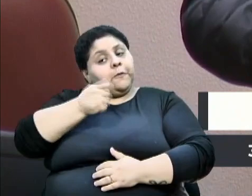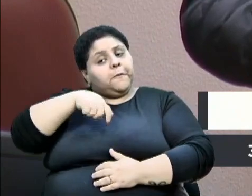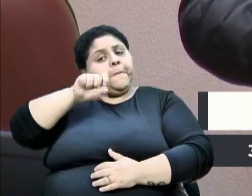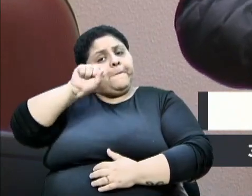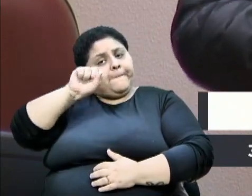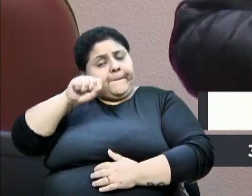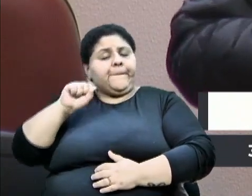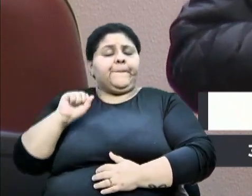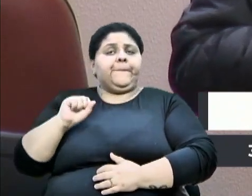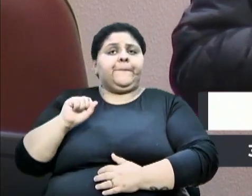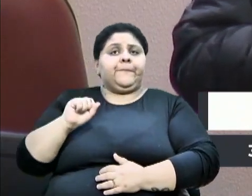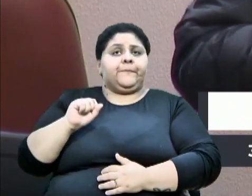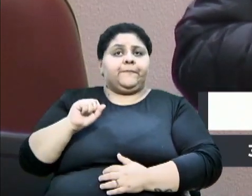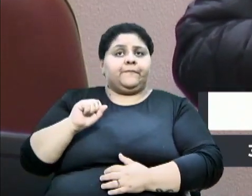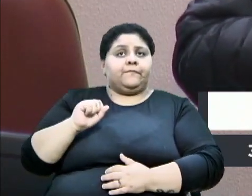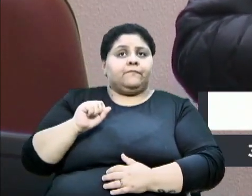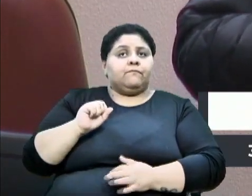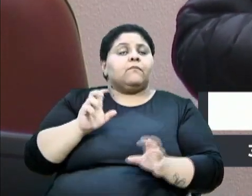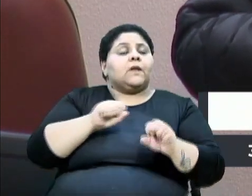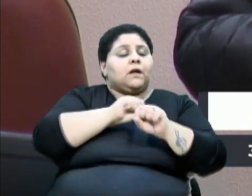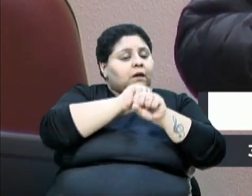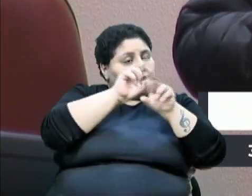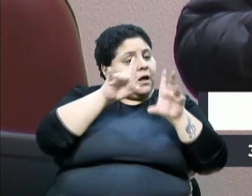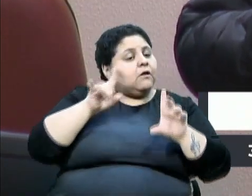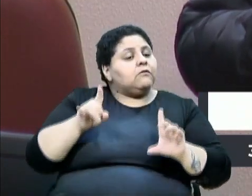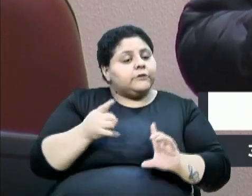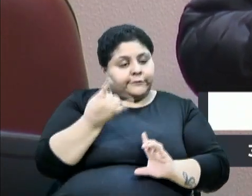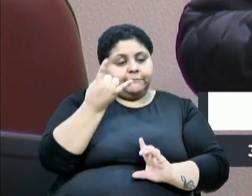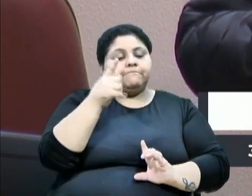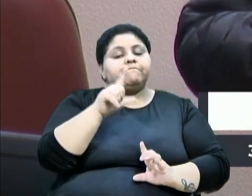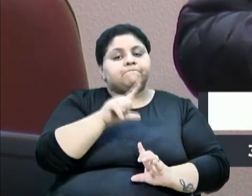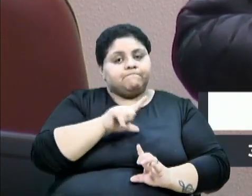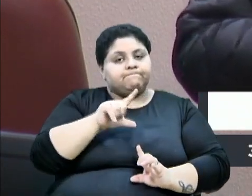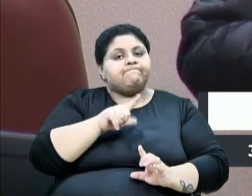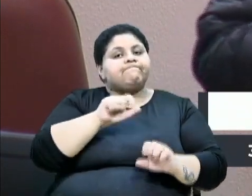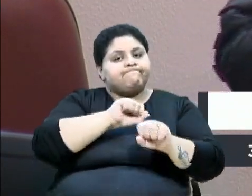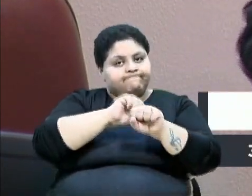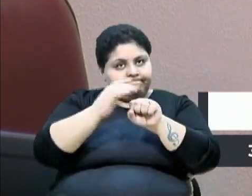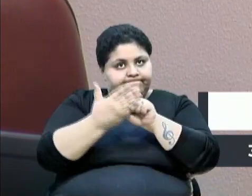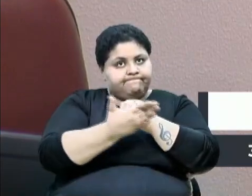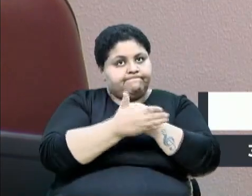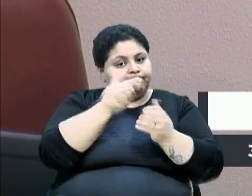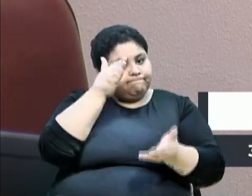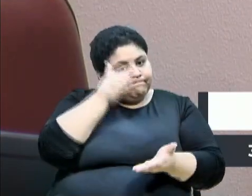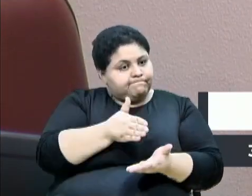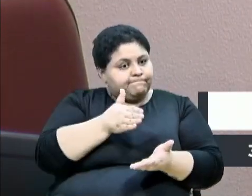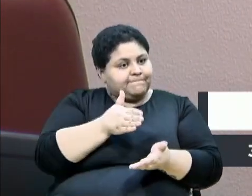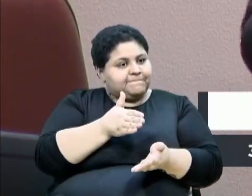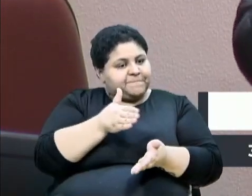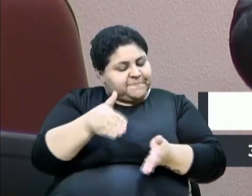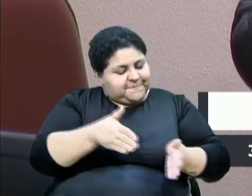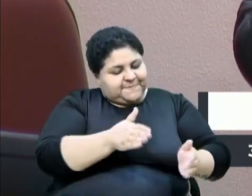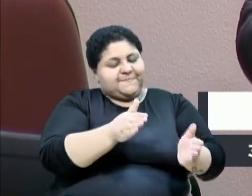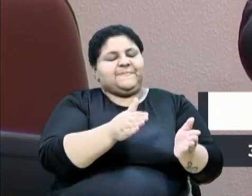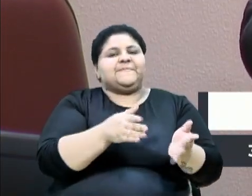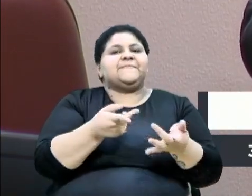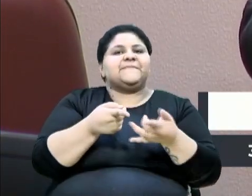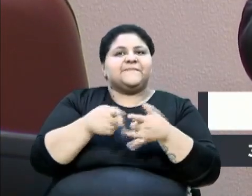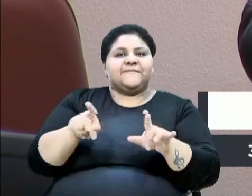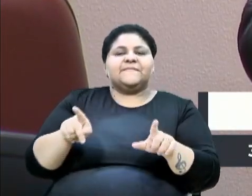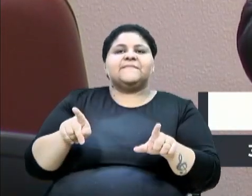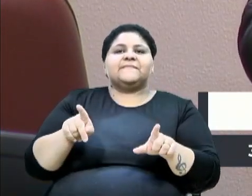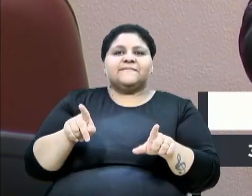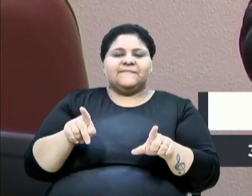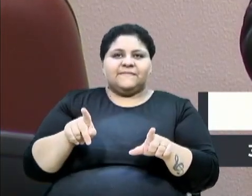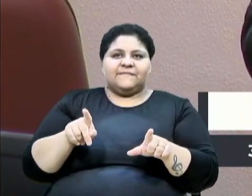desta vez, claro que na última a gente teve uma questão, né, de pandemia no meio do caminho, mas que